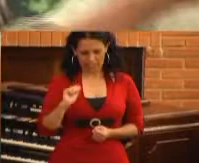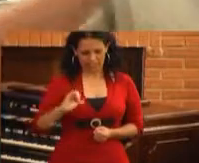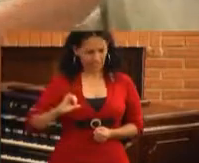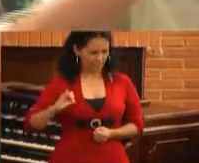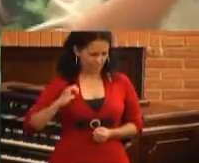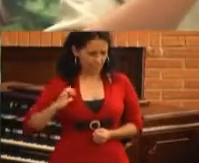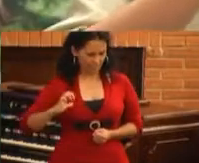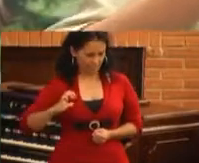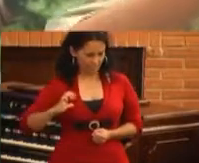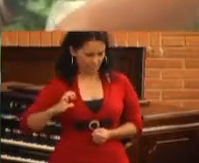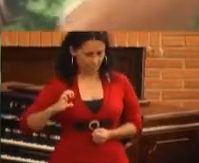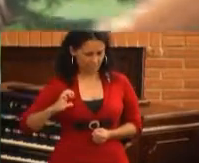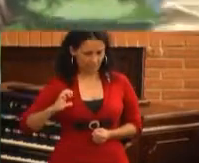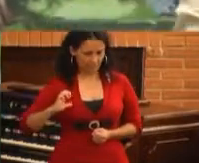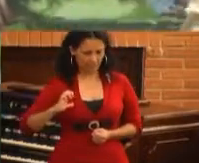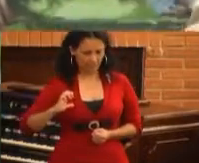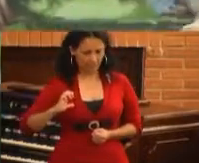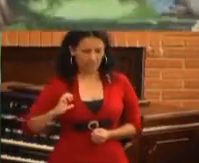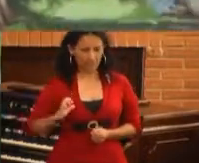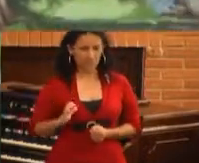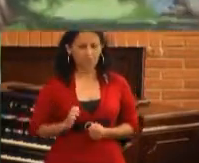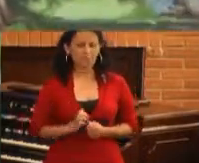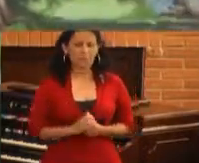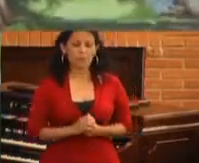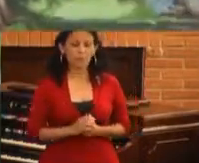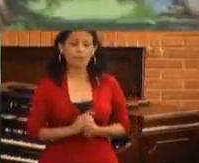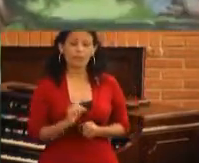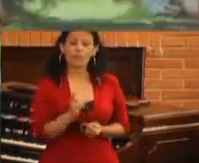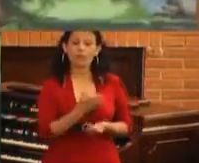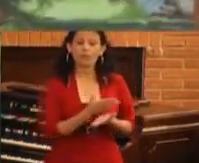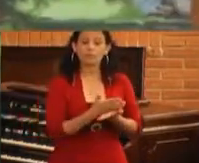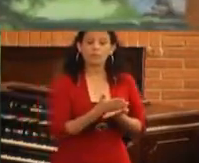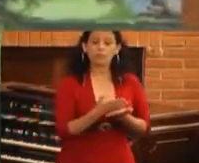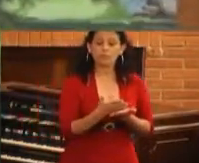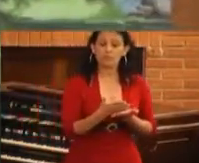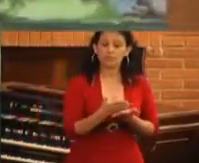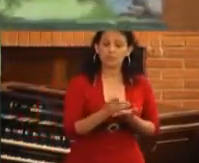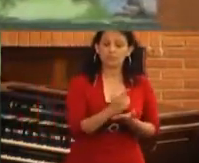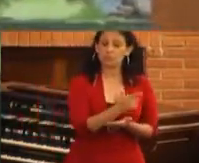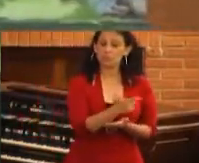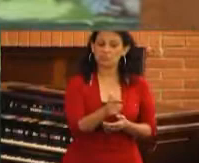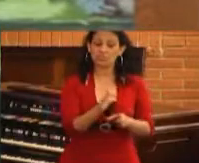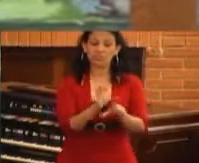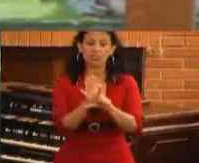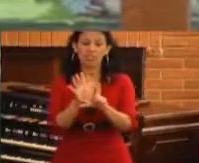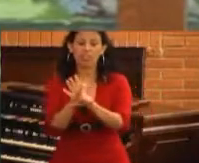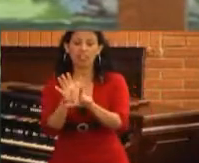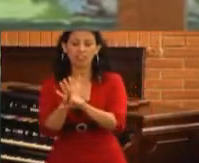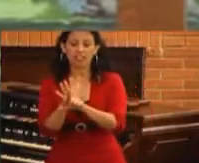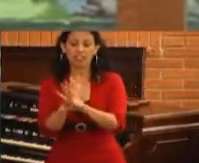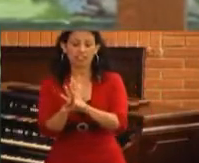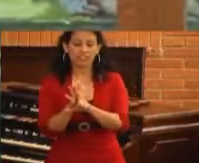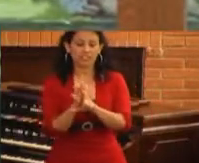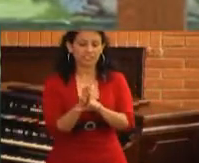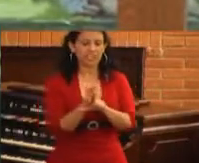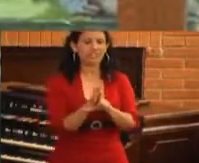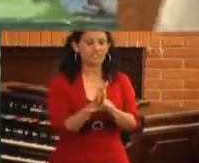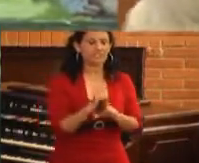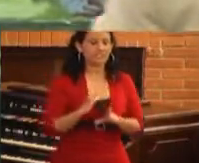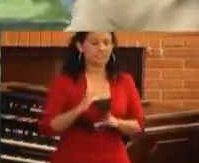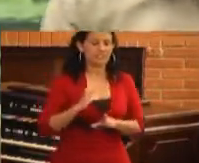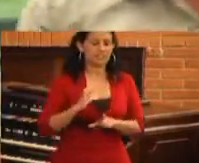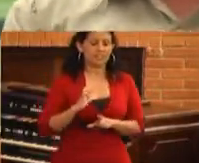Não é um princípio, não são leis e regras e mandamentos de